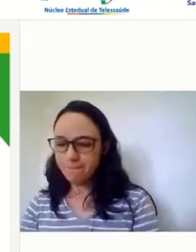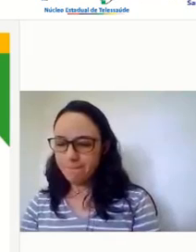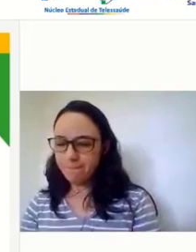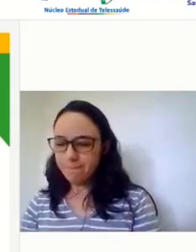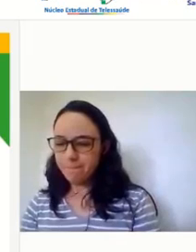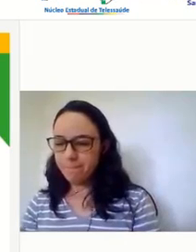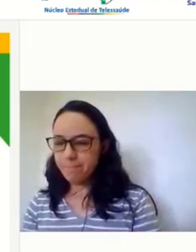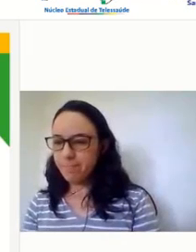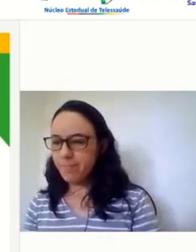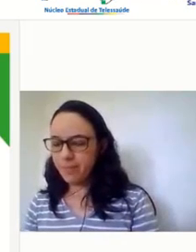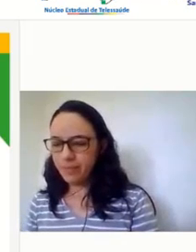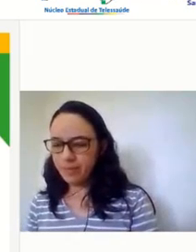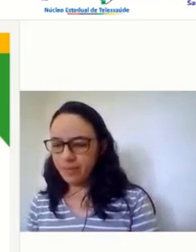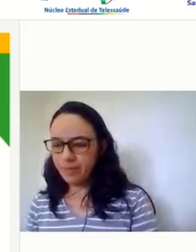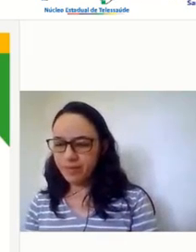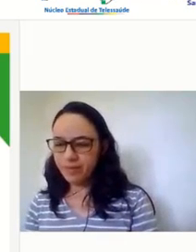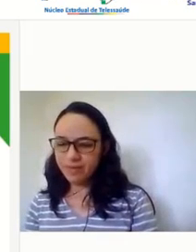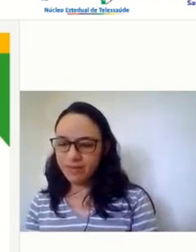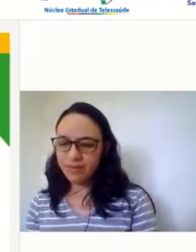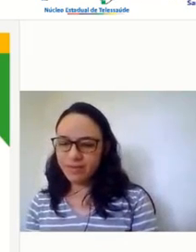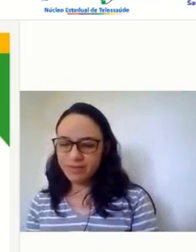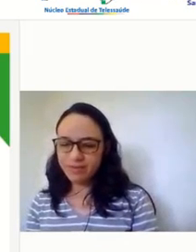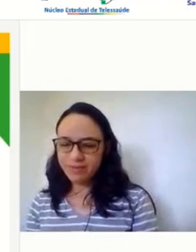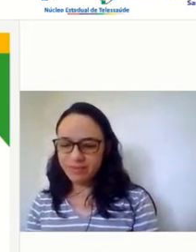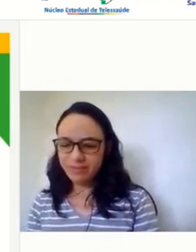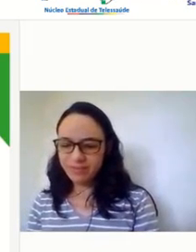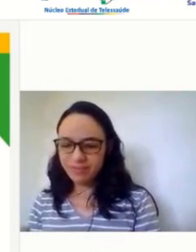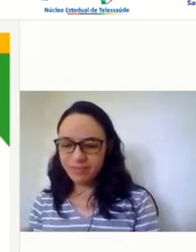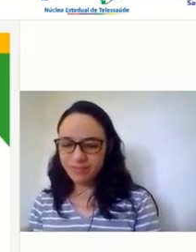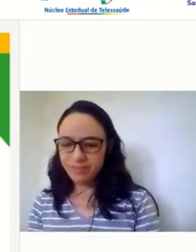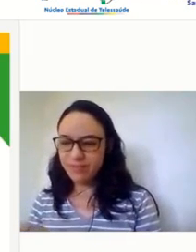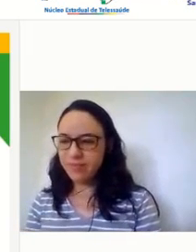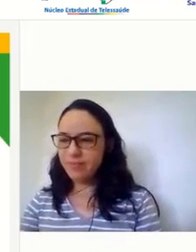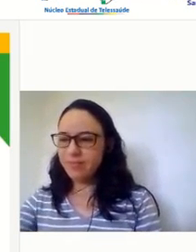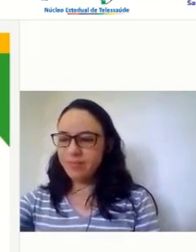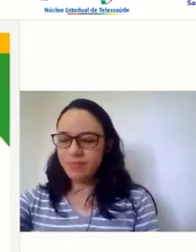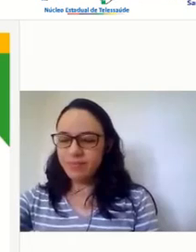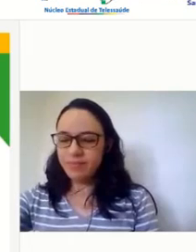com certeza você é muito importante para assistir